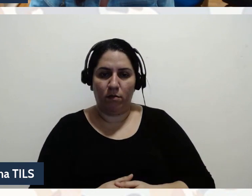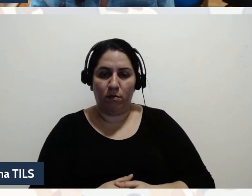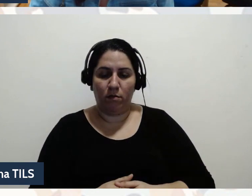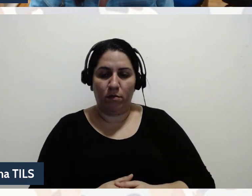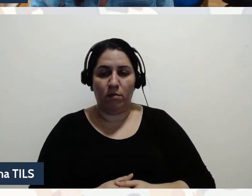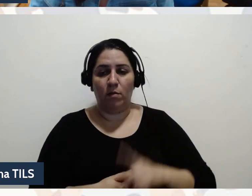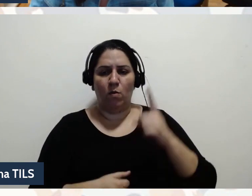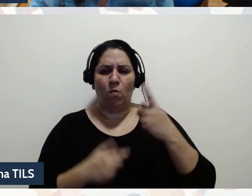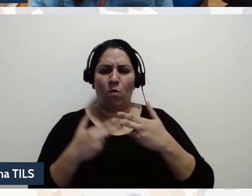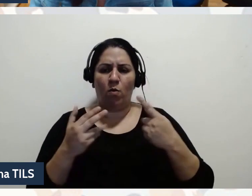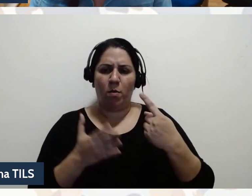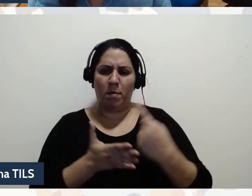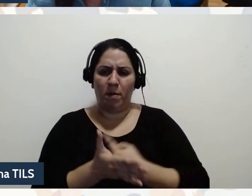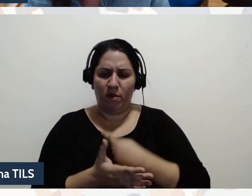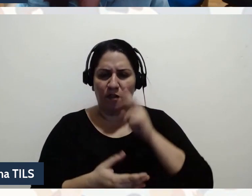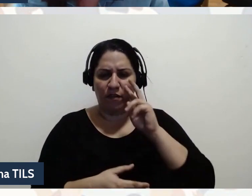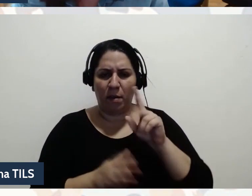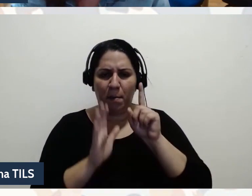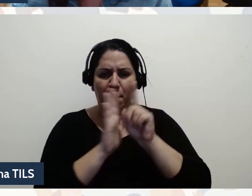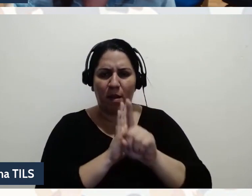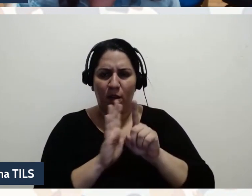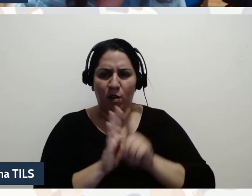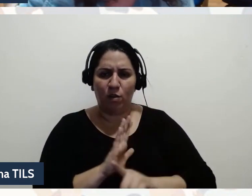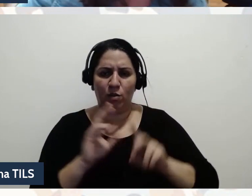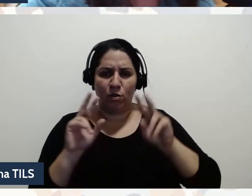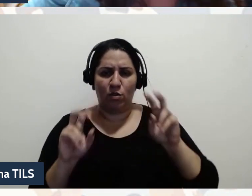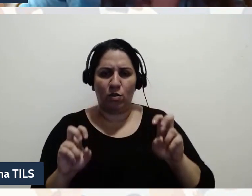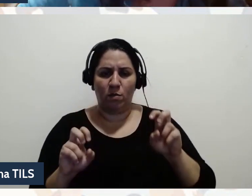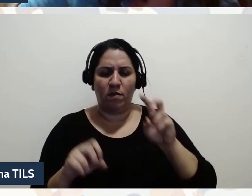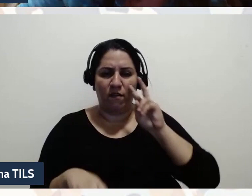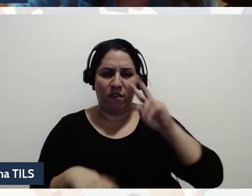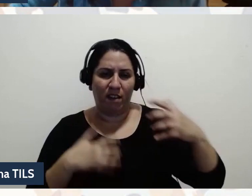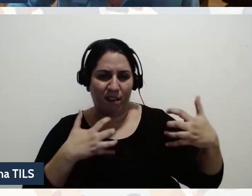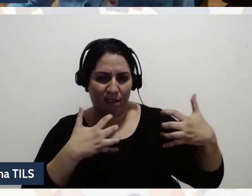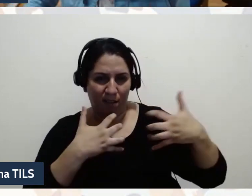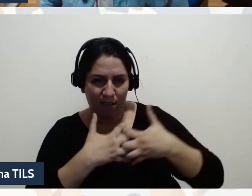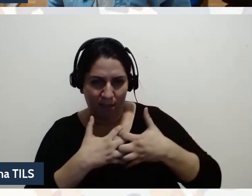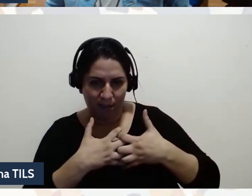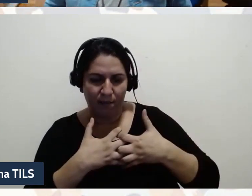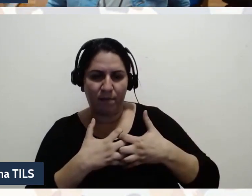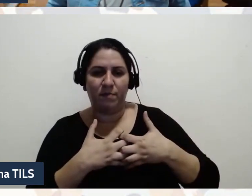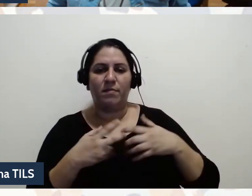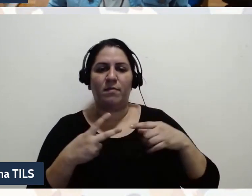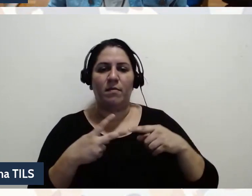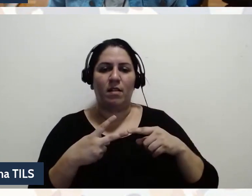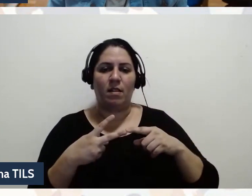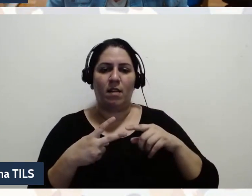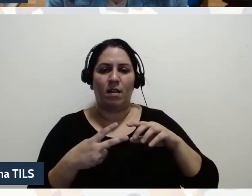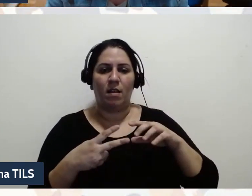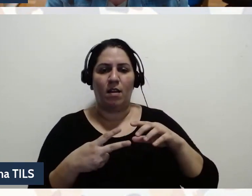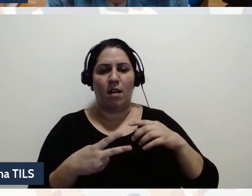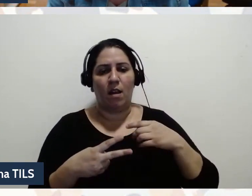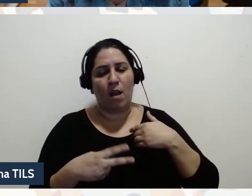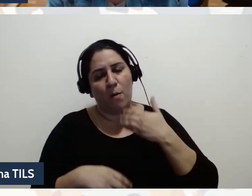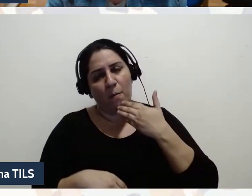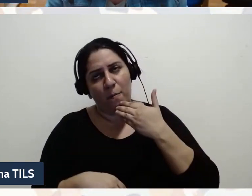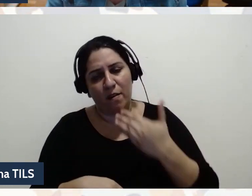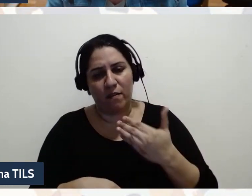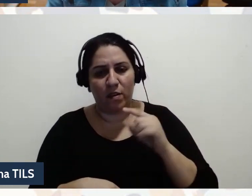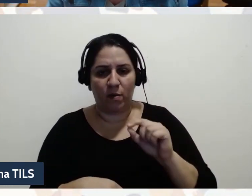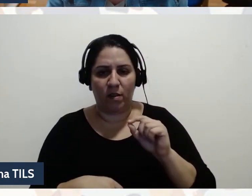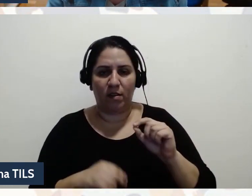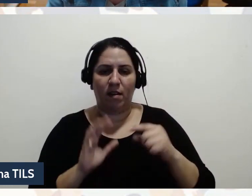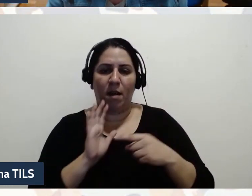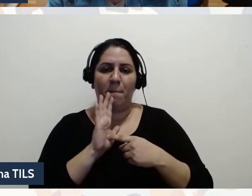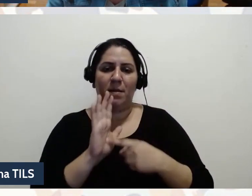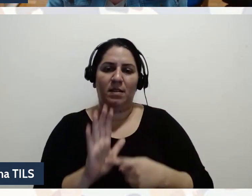Sobre as duas perguntas, né, sobre visão interseccional e episteme colonial, eu preferia